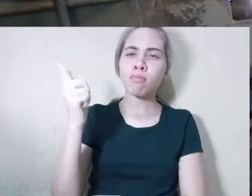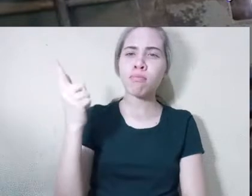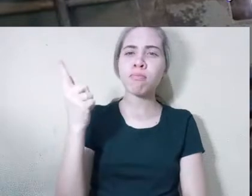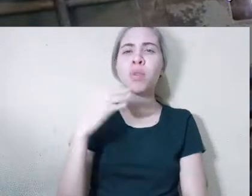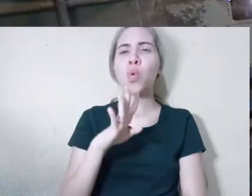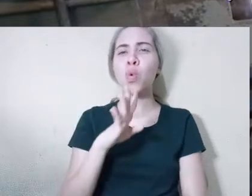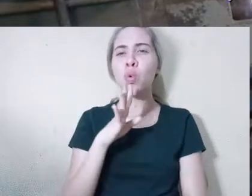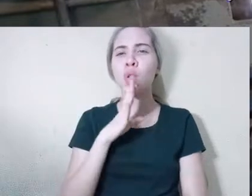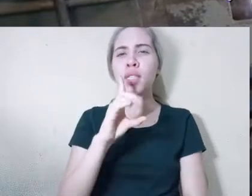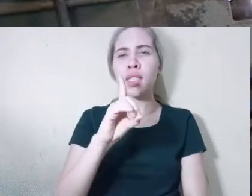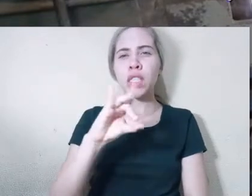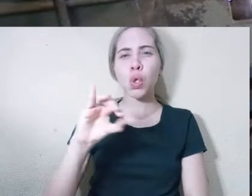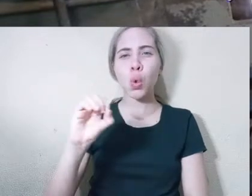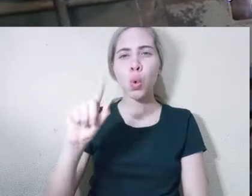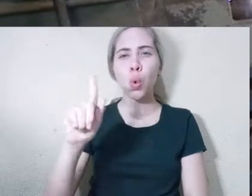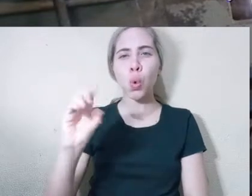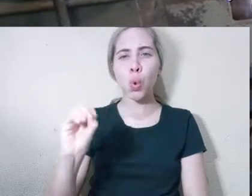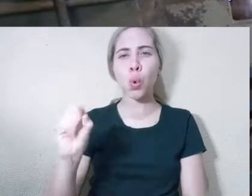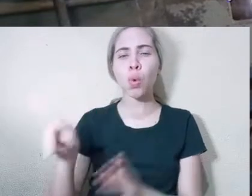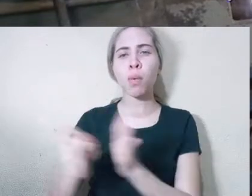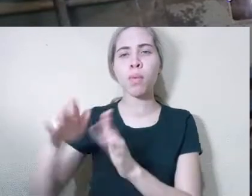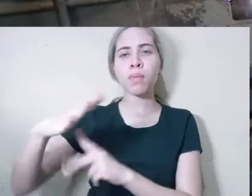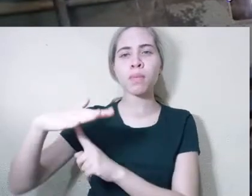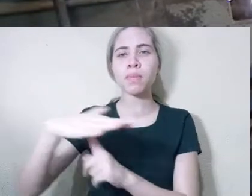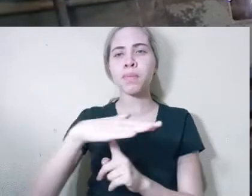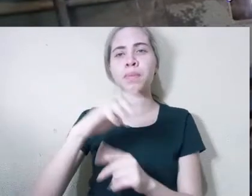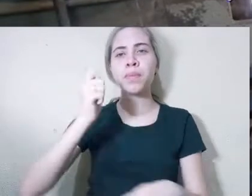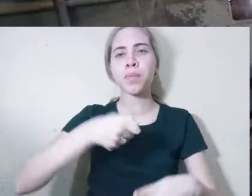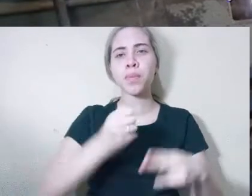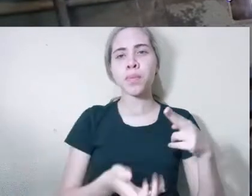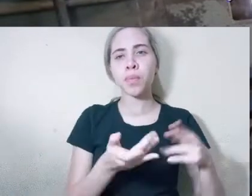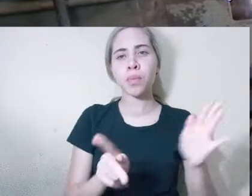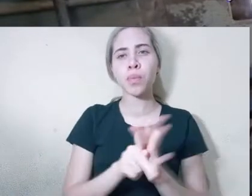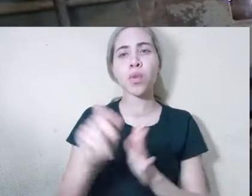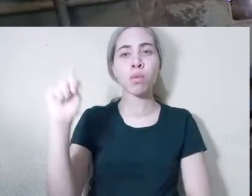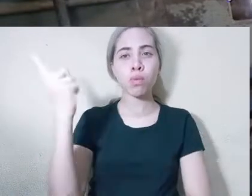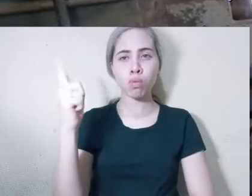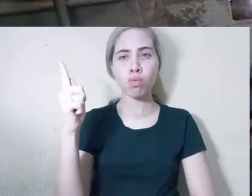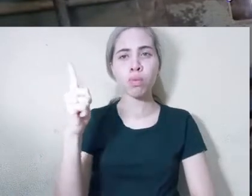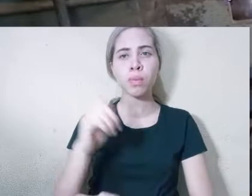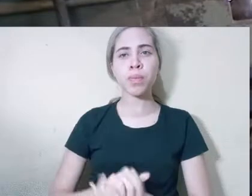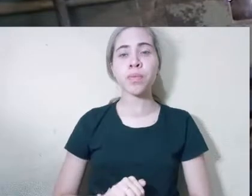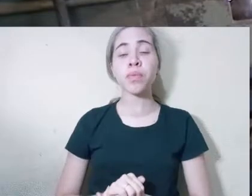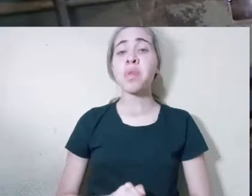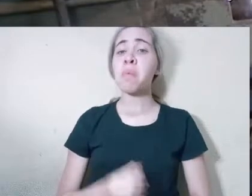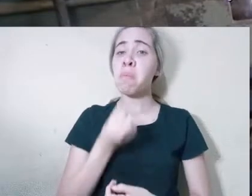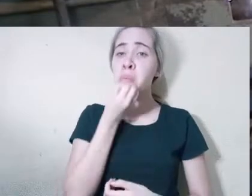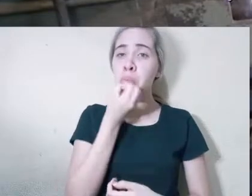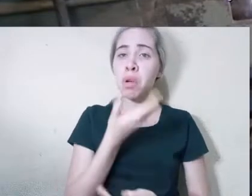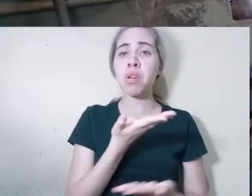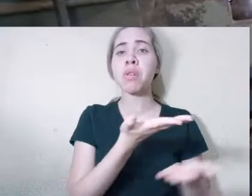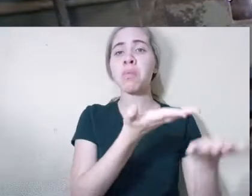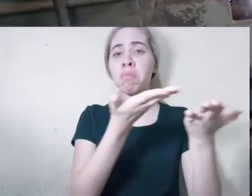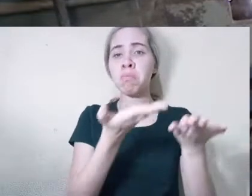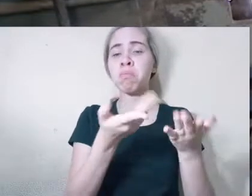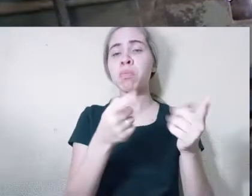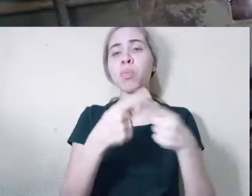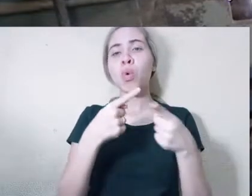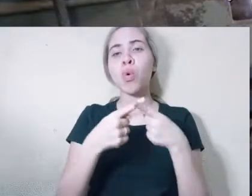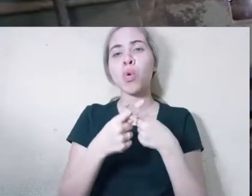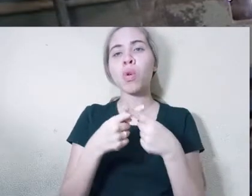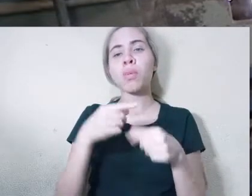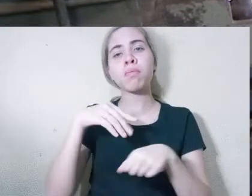eu conheci o Diogo, né, da Feira de Cutelaria de Goiânia, Feira Goiana de Cutelaria, e foi muito bem indicado, né?